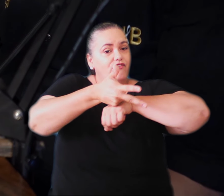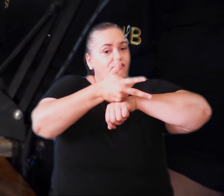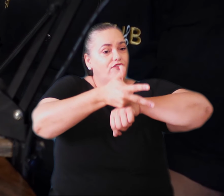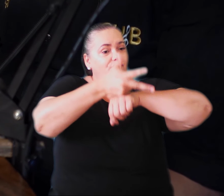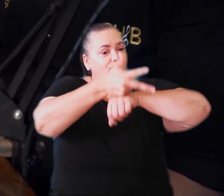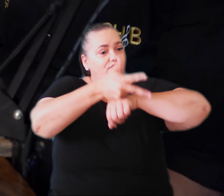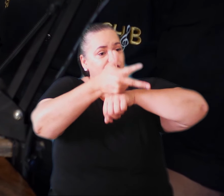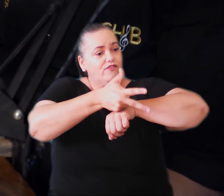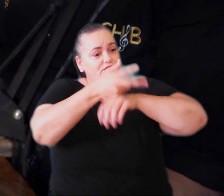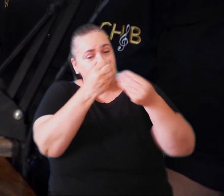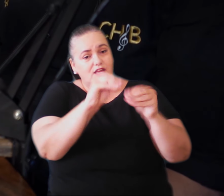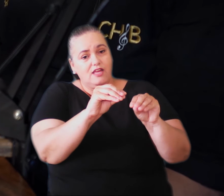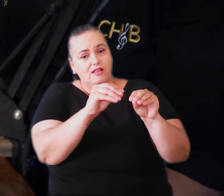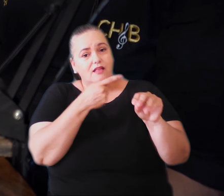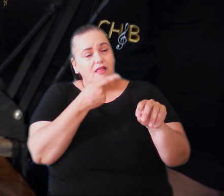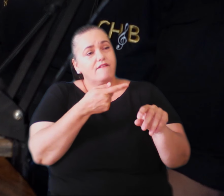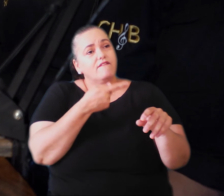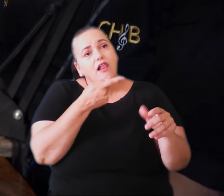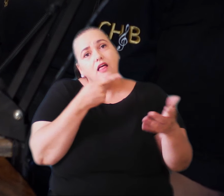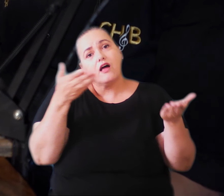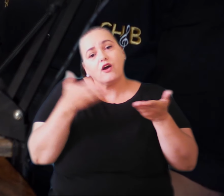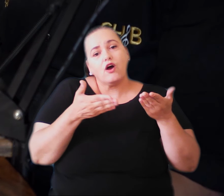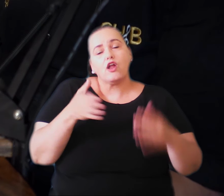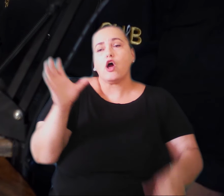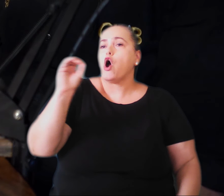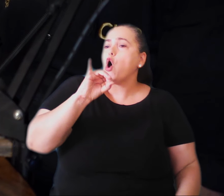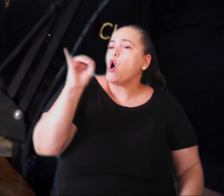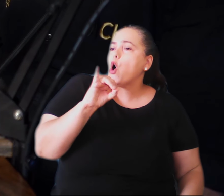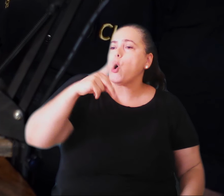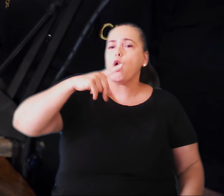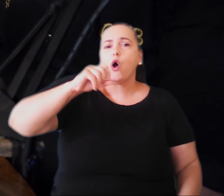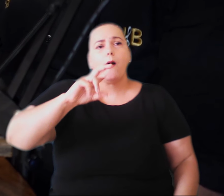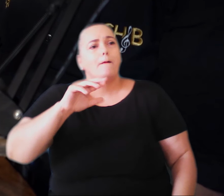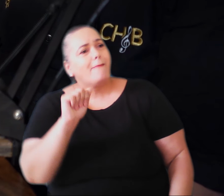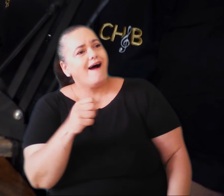manda só um vídeo para nós, como o senhor está falando. Alô, amigos, aqui é o Porca Velho, eu quero agradecer. Para nós ter inserido nos